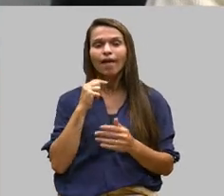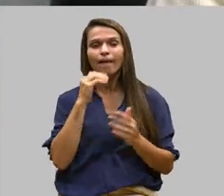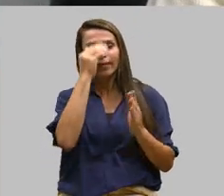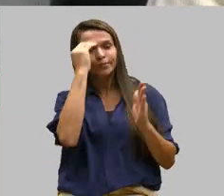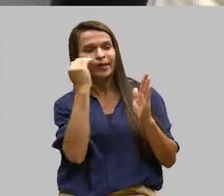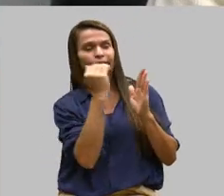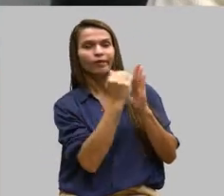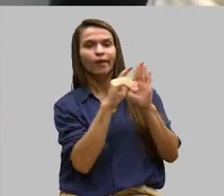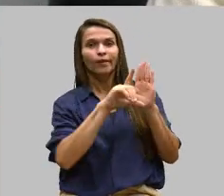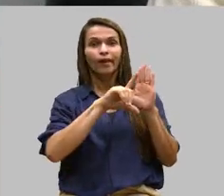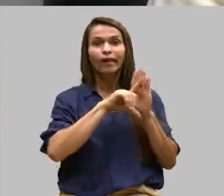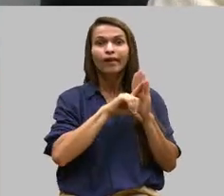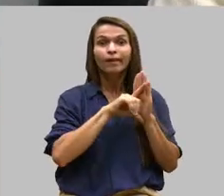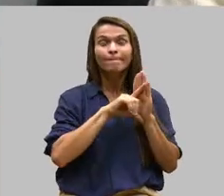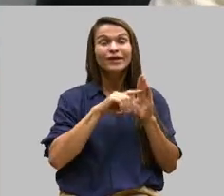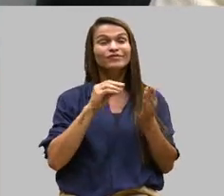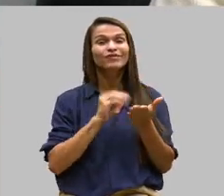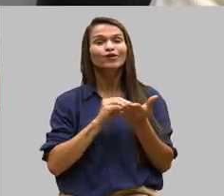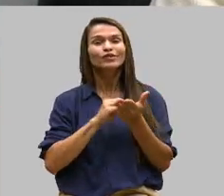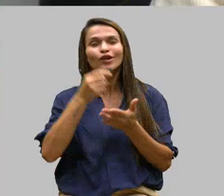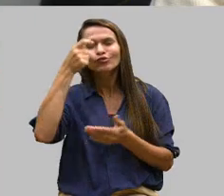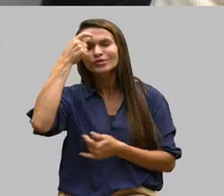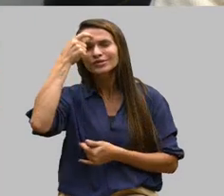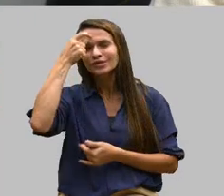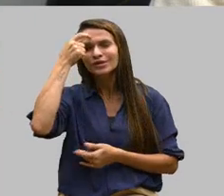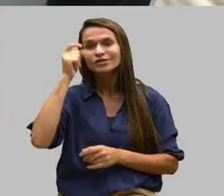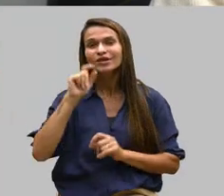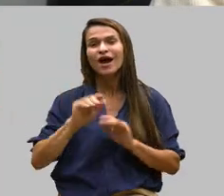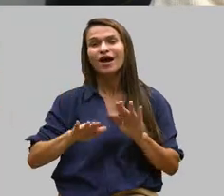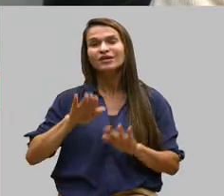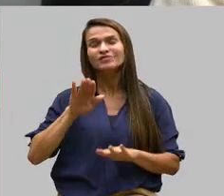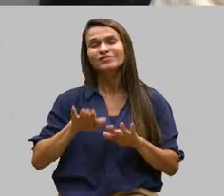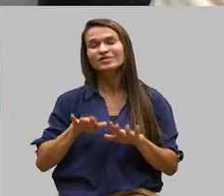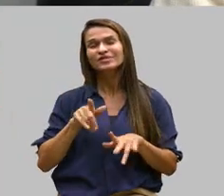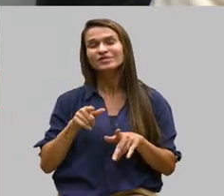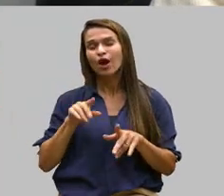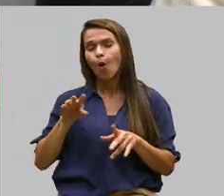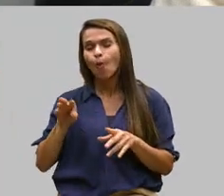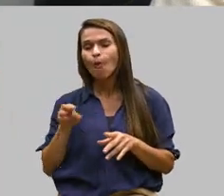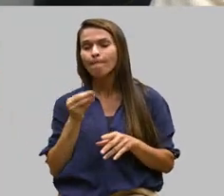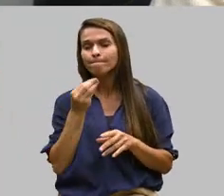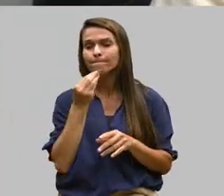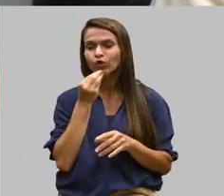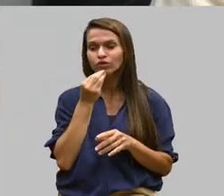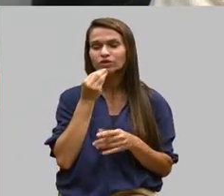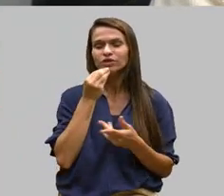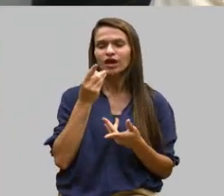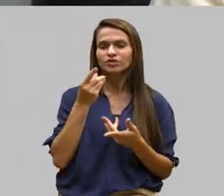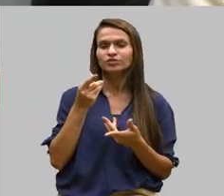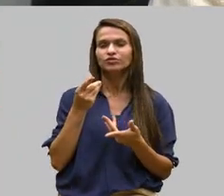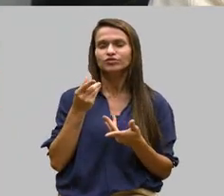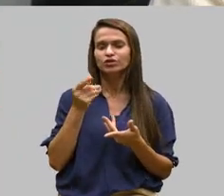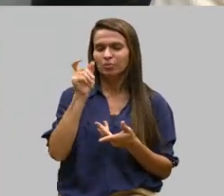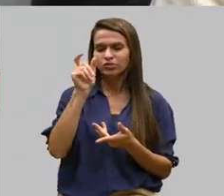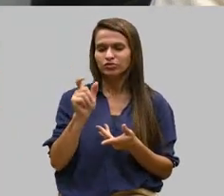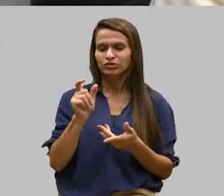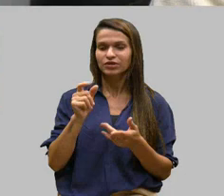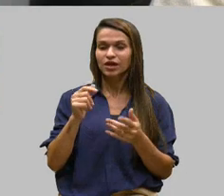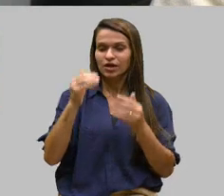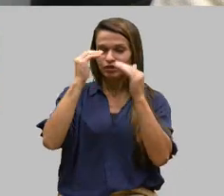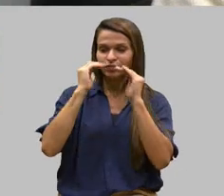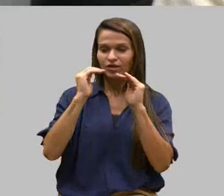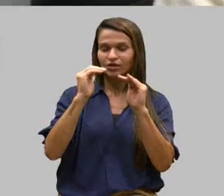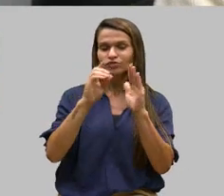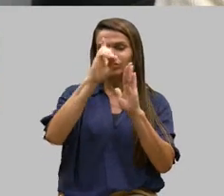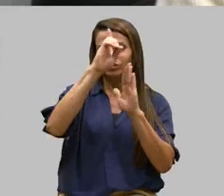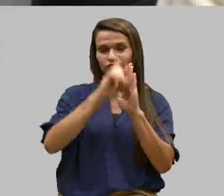mas sem a consciência de que aquilo poderá estar dando a oportunidade de um cidadão de ser respeitado os seus direitos e nas